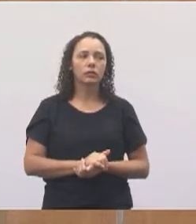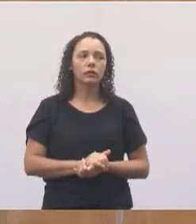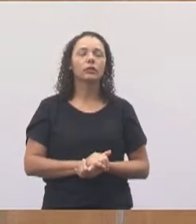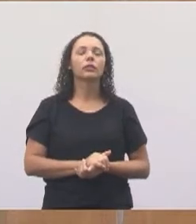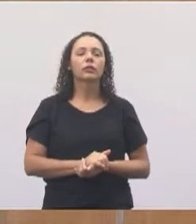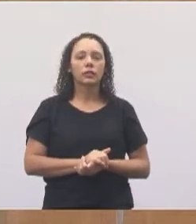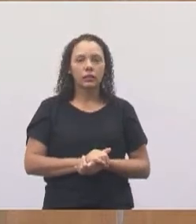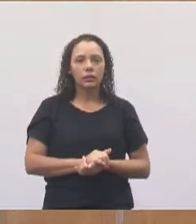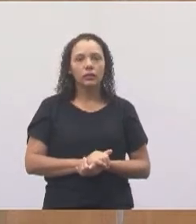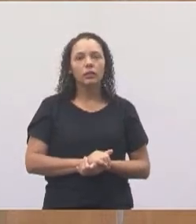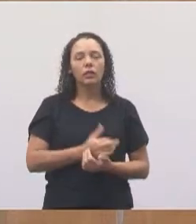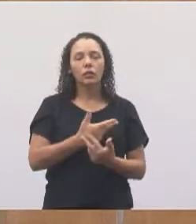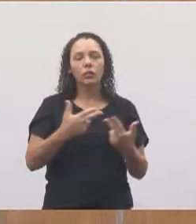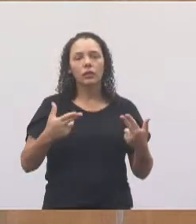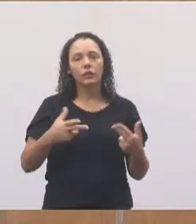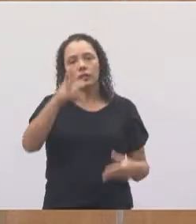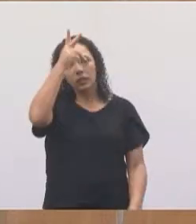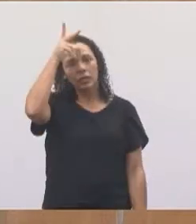prefeitura paga